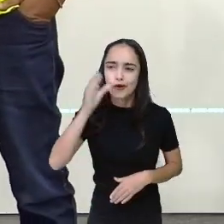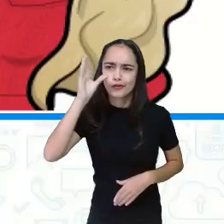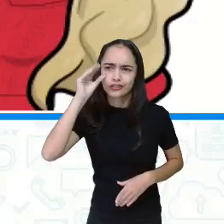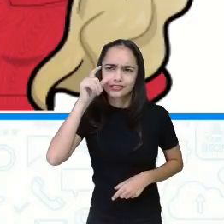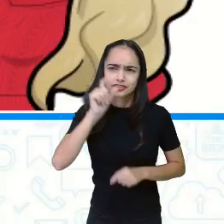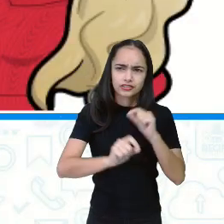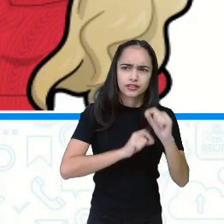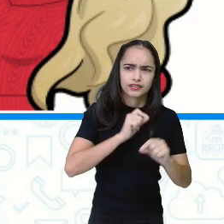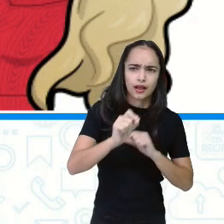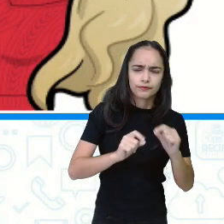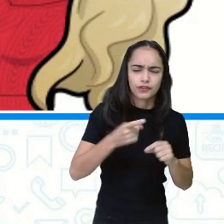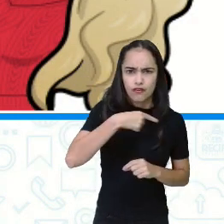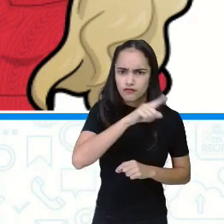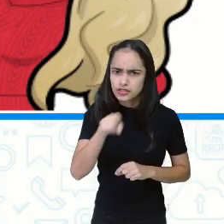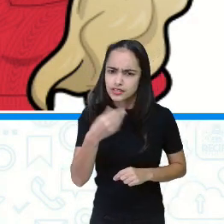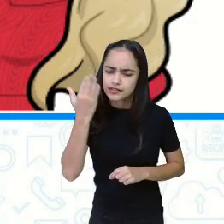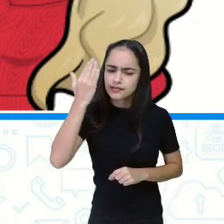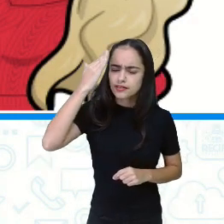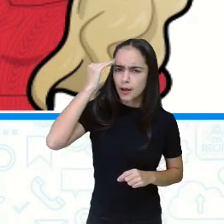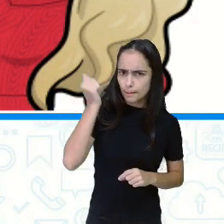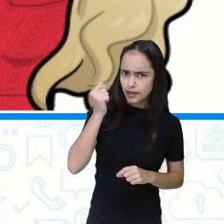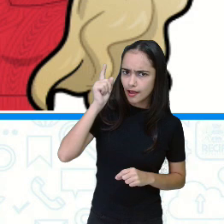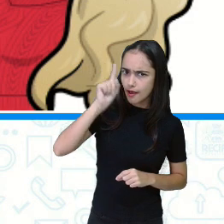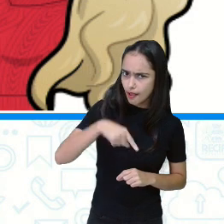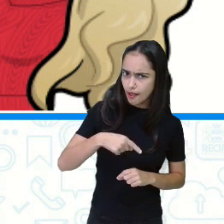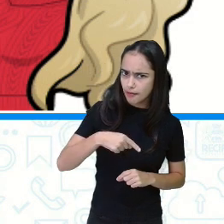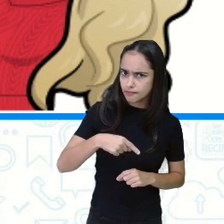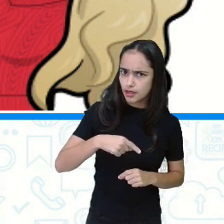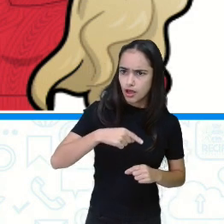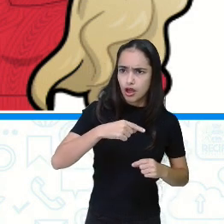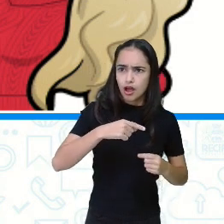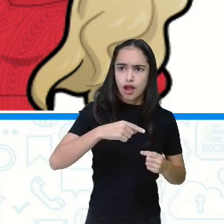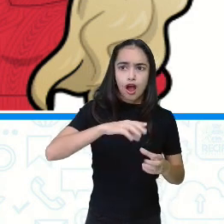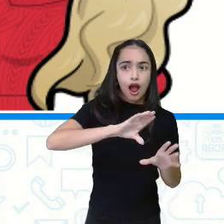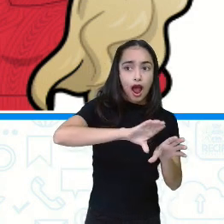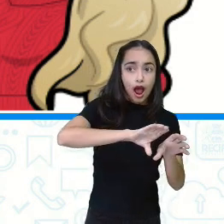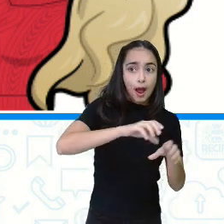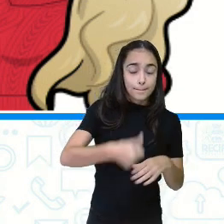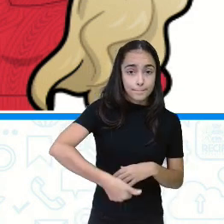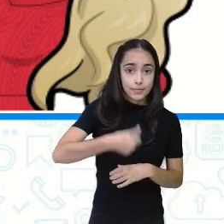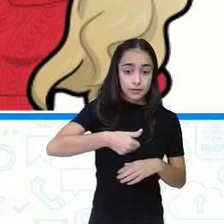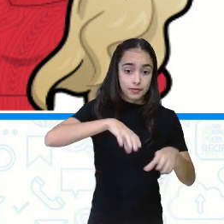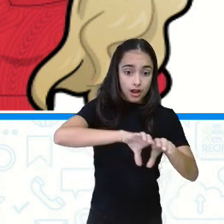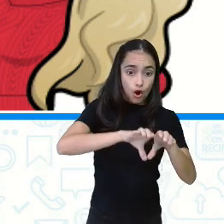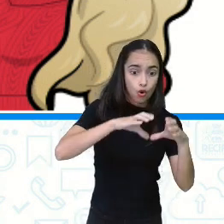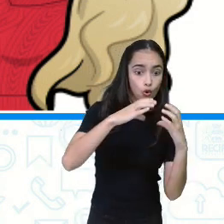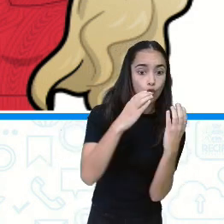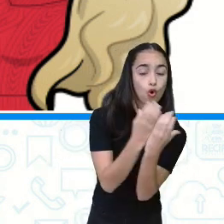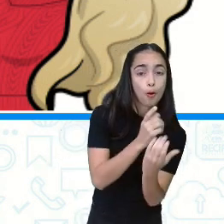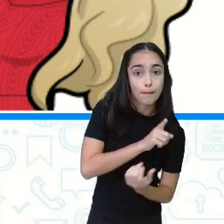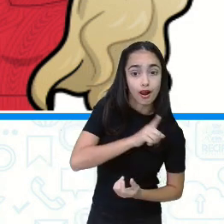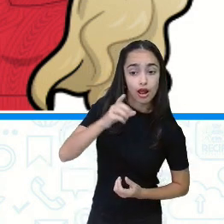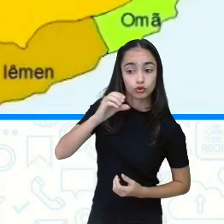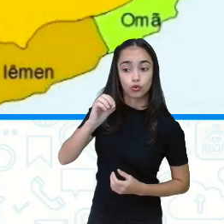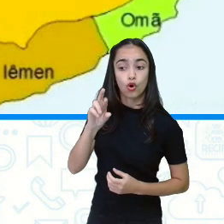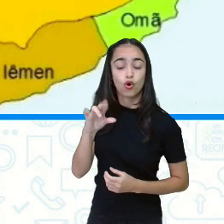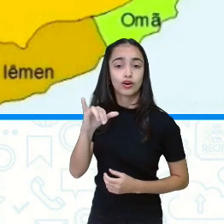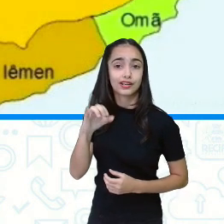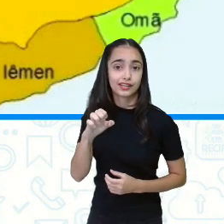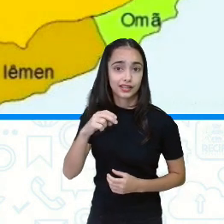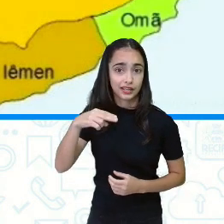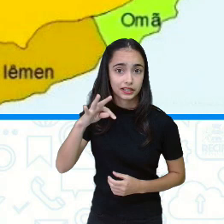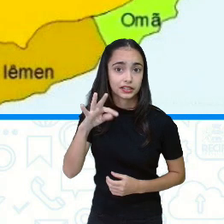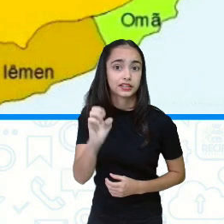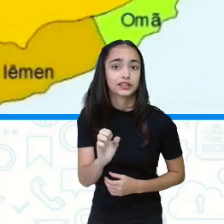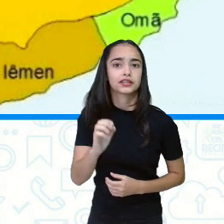essa daqui, olha. Você sabia que esta é a primeira Copa do Mundo no Oriente Médio? Será que o Jonaci Simões pode